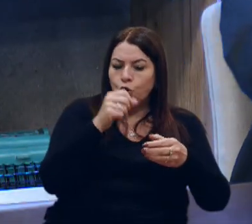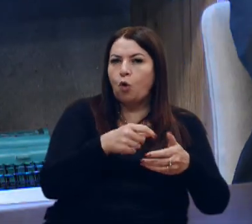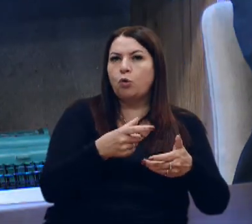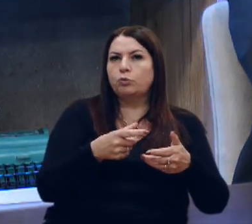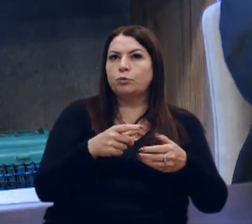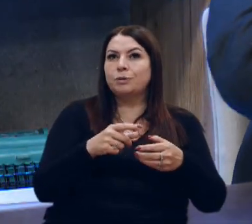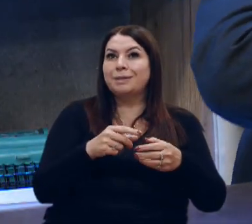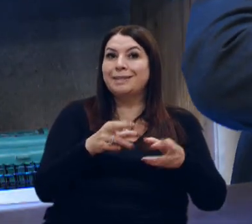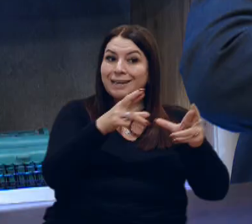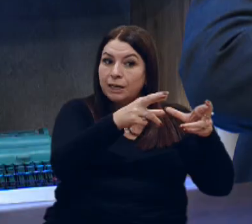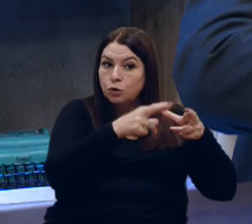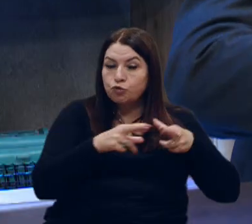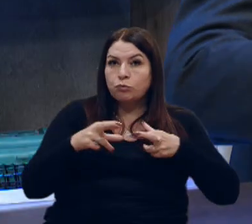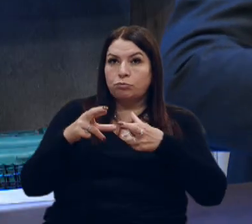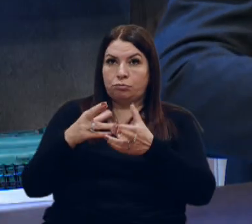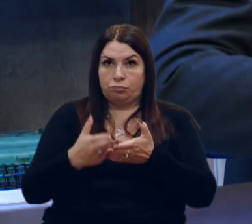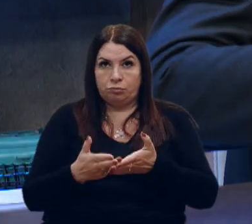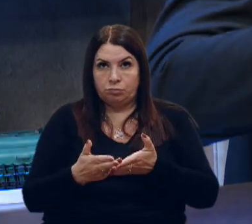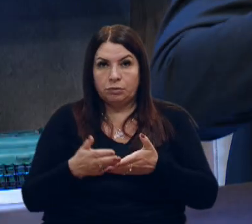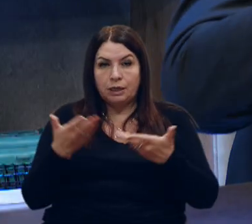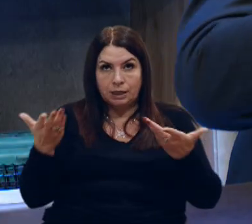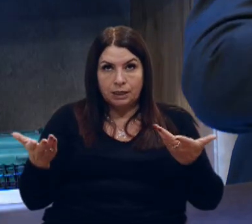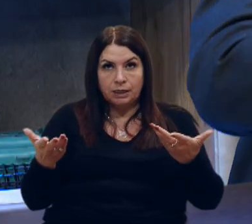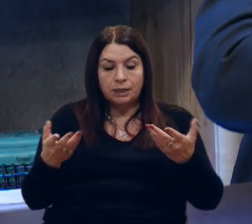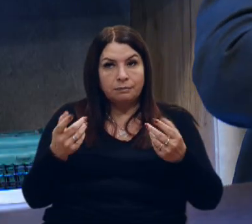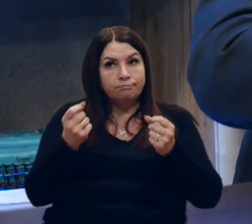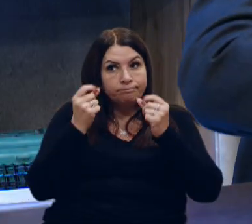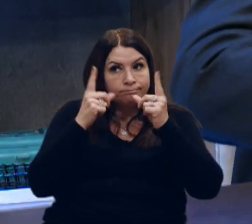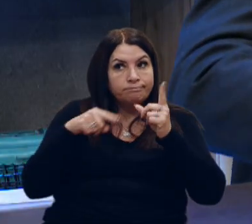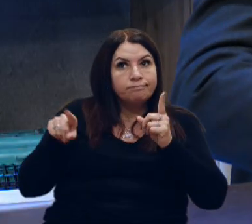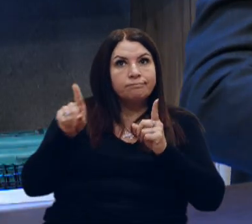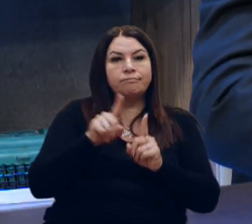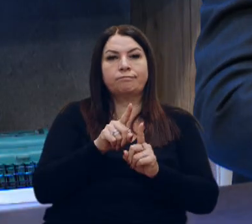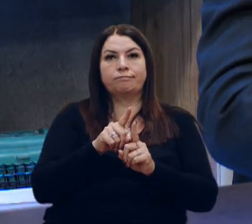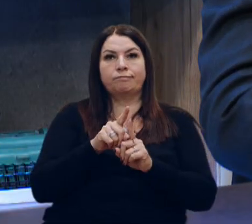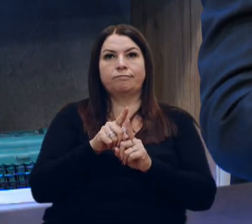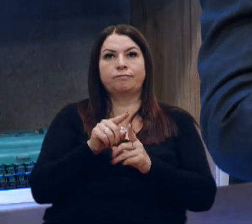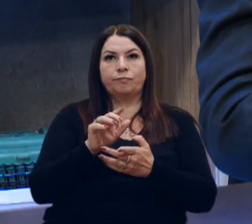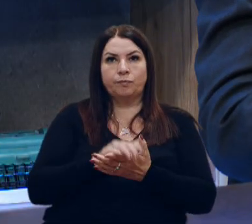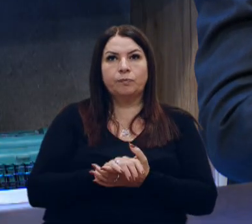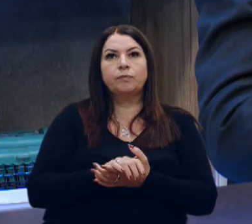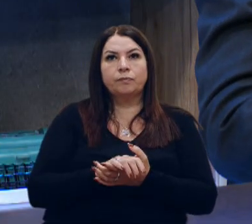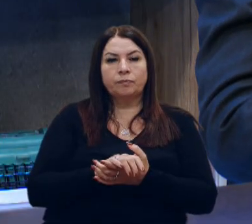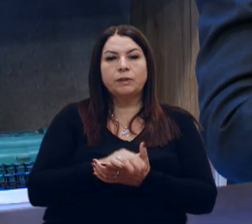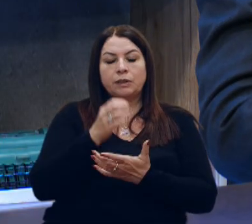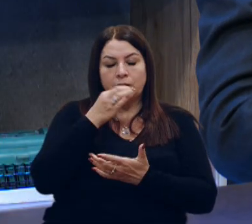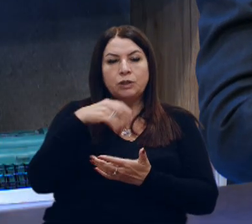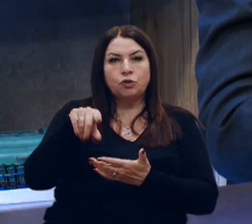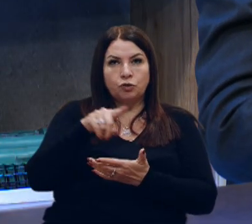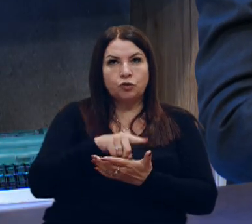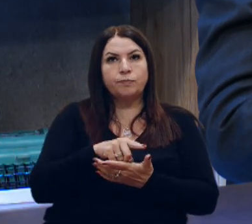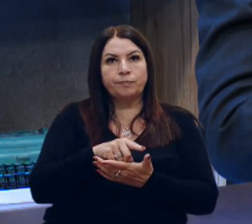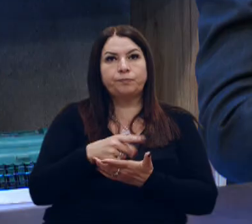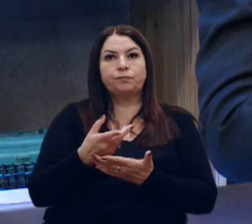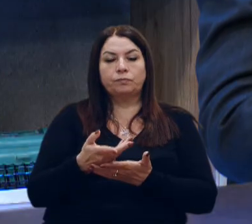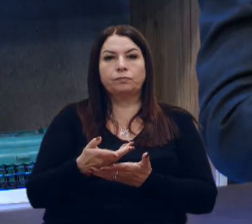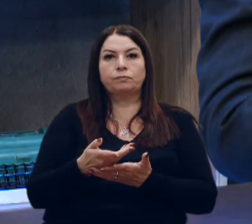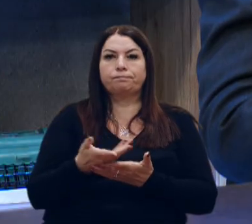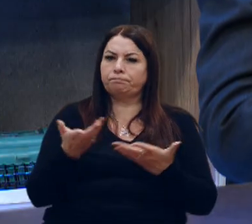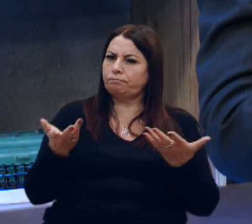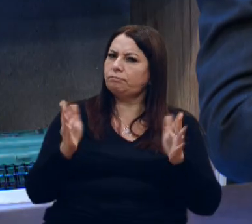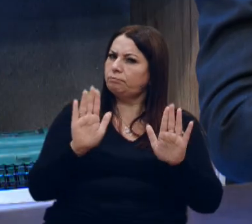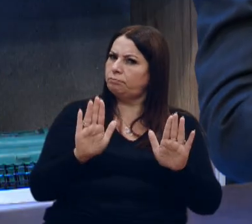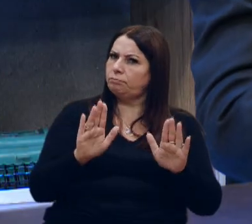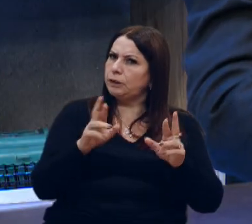seriam regionalizados. E aí acendeu o alerta aqui em Caxias do Sul, digamos assim, para aí, se